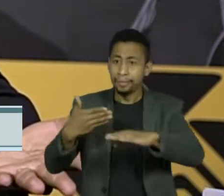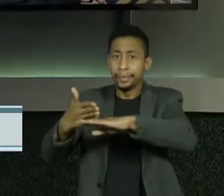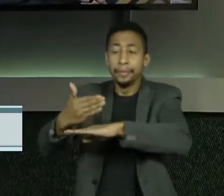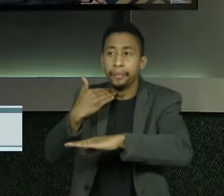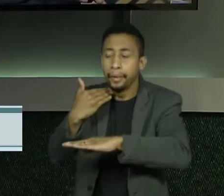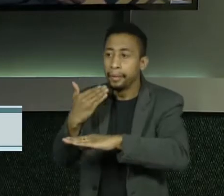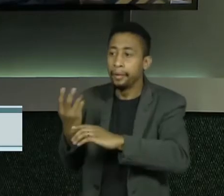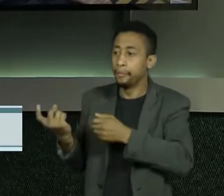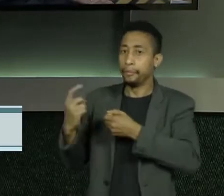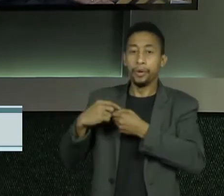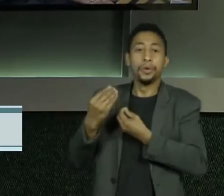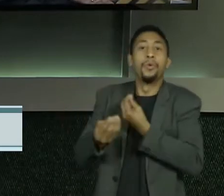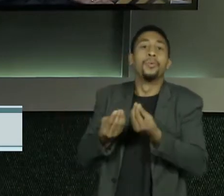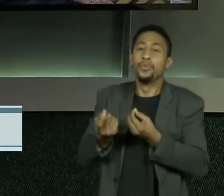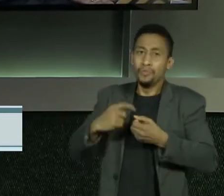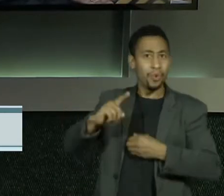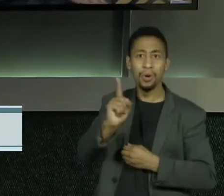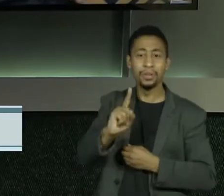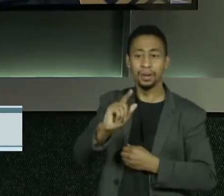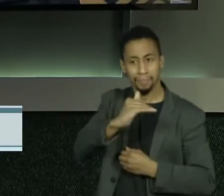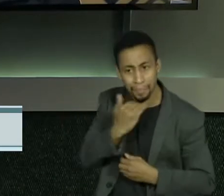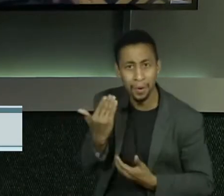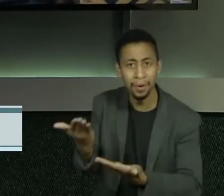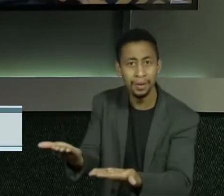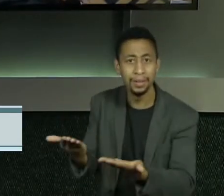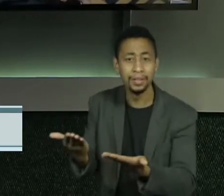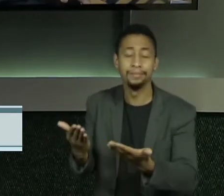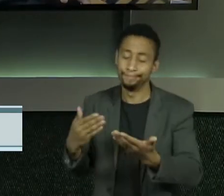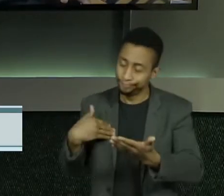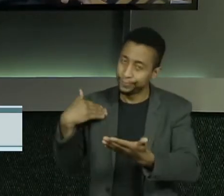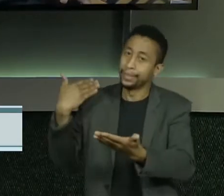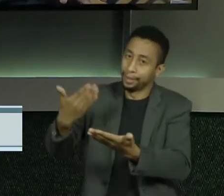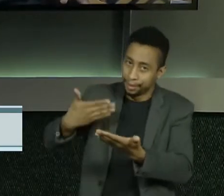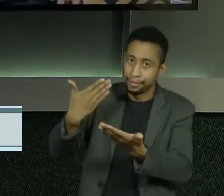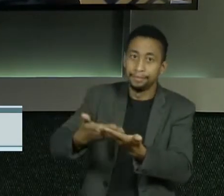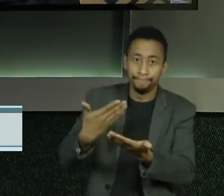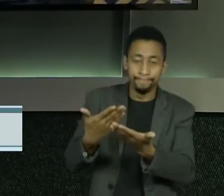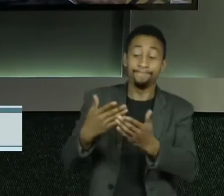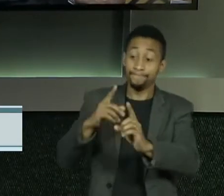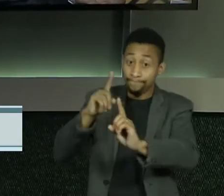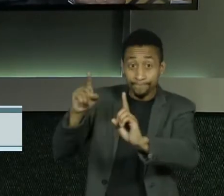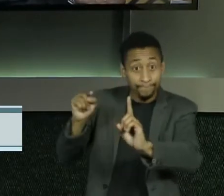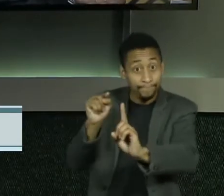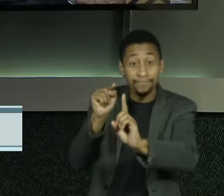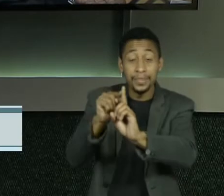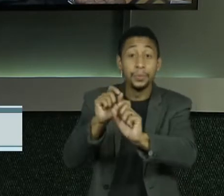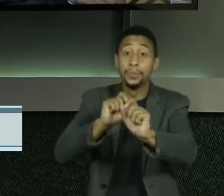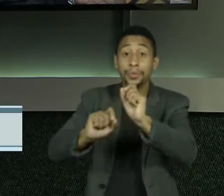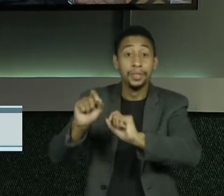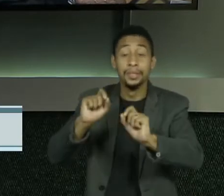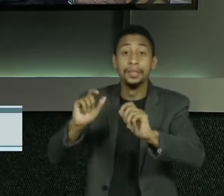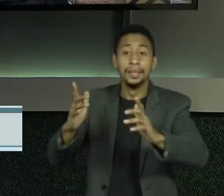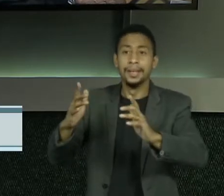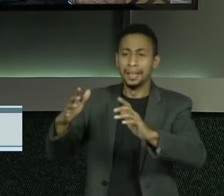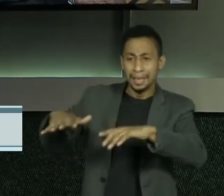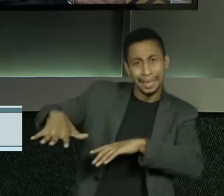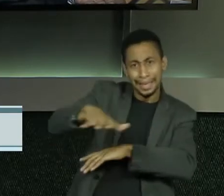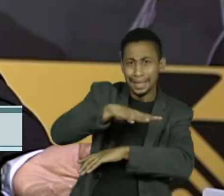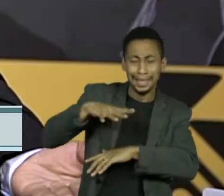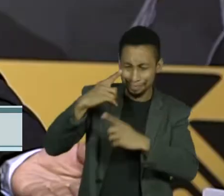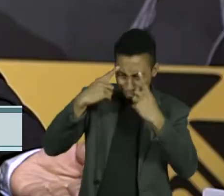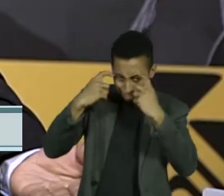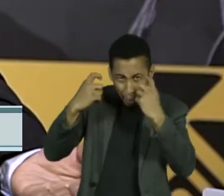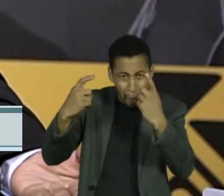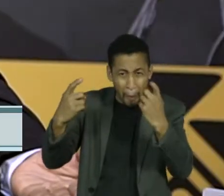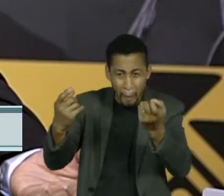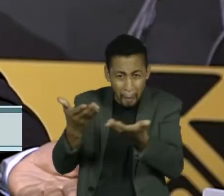para casa. Então, é algumas coisas que nos coloca a dimensão do primitivismo e selvageria em que nós nos encontramos